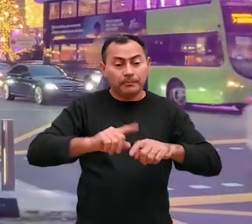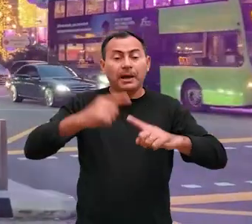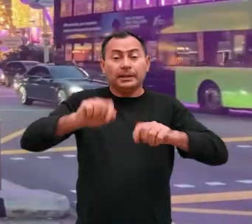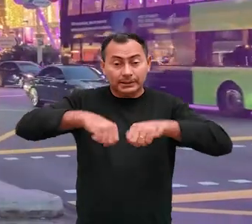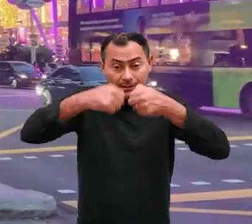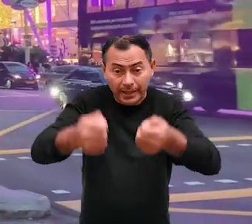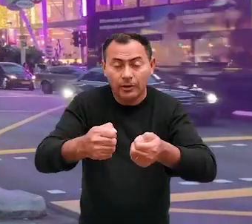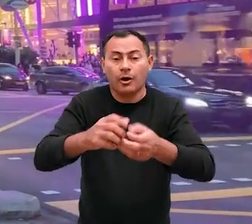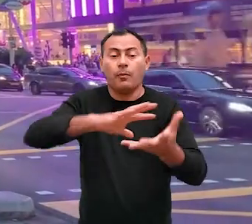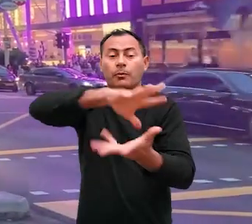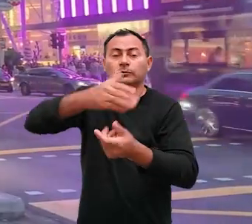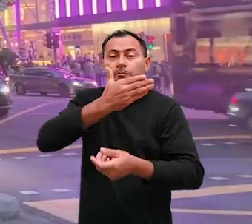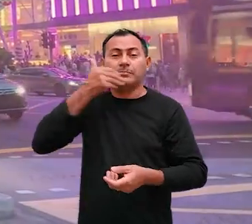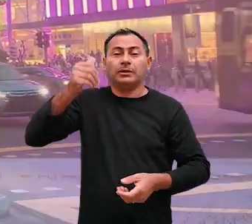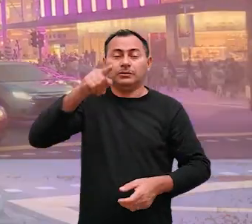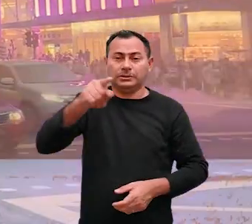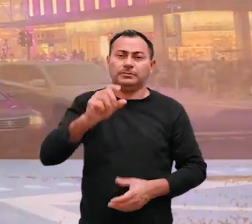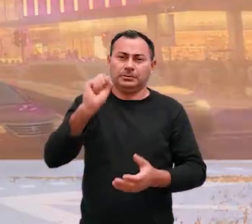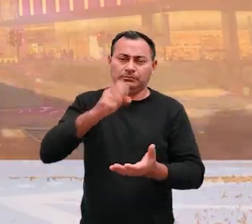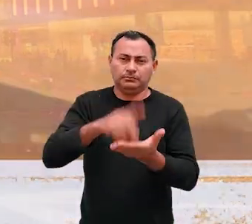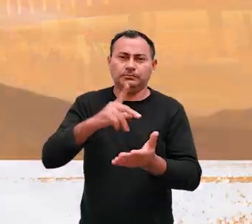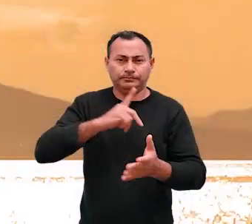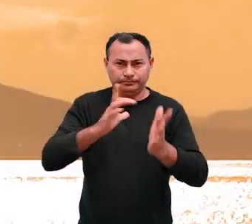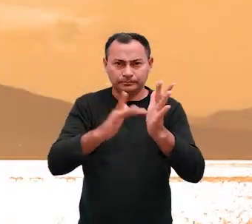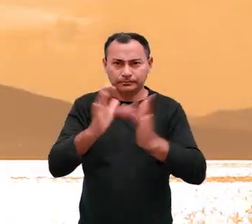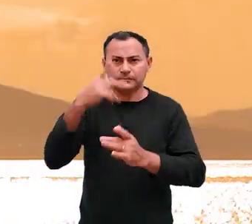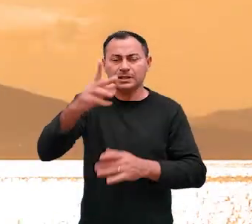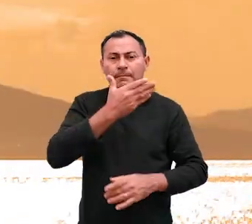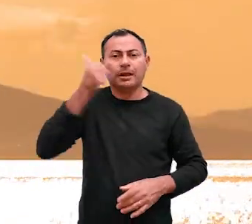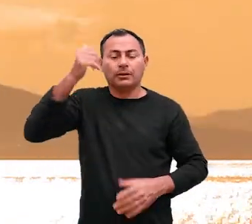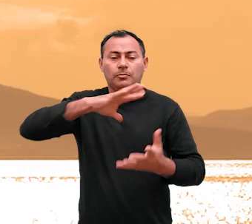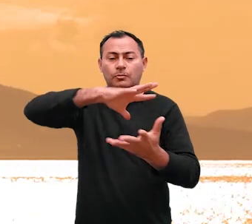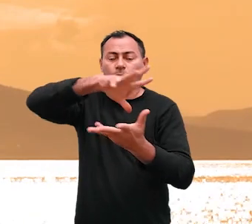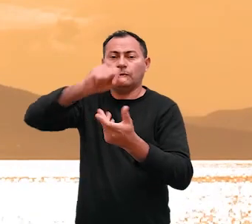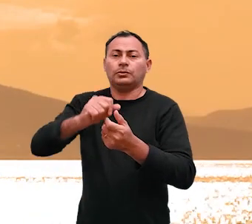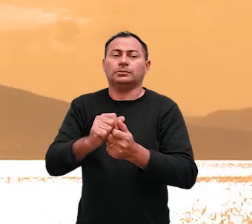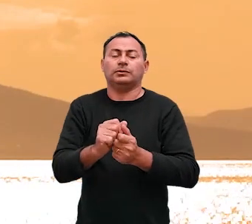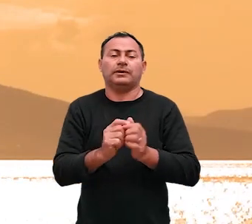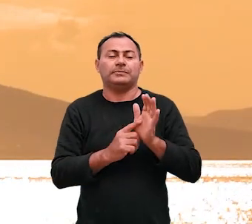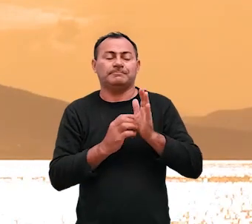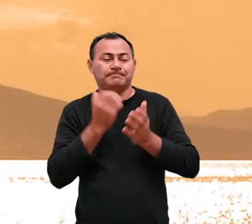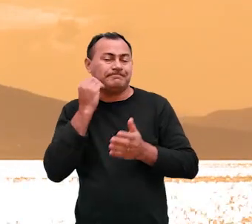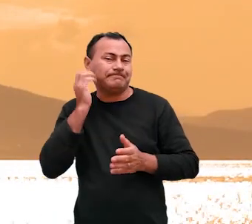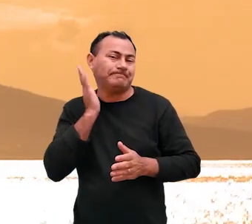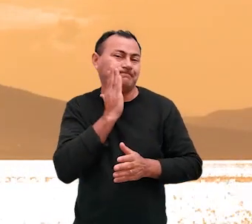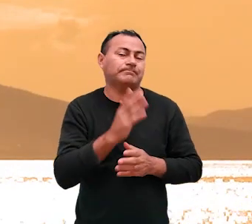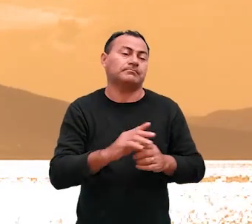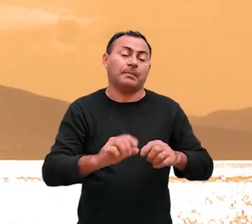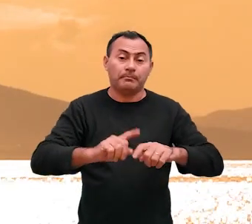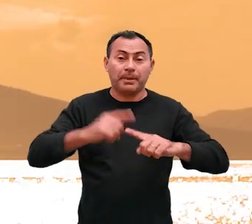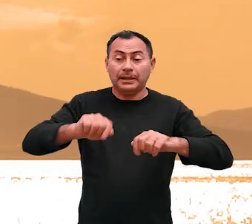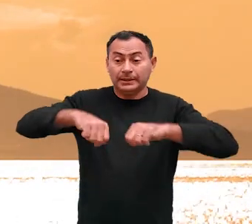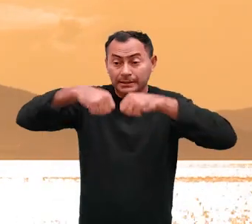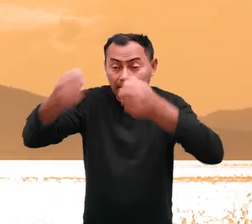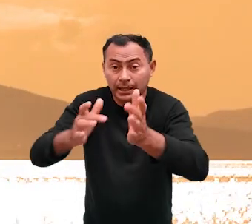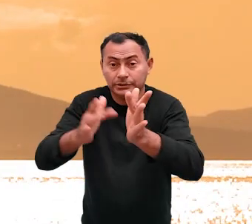ao mundo o melhor de você mesmo assim. Dê a Jesus o seu melhor e o mundo vai lhe chutar o rosto. Dê a